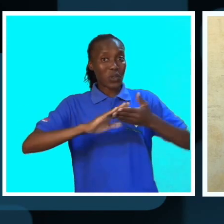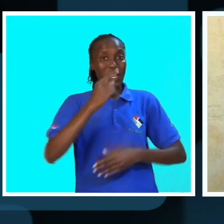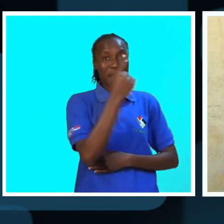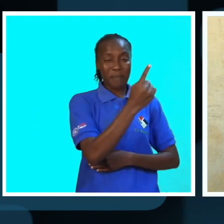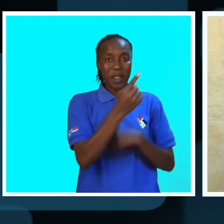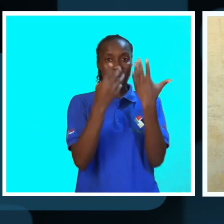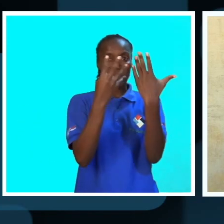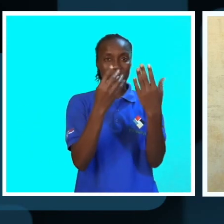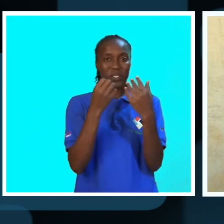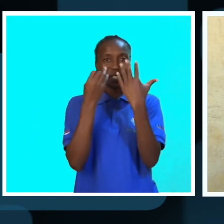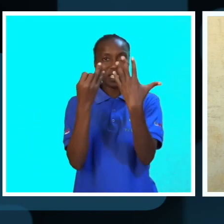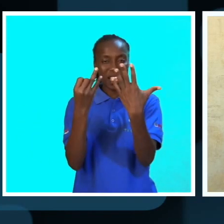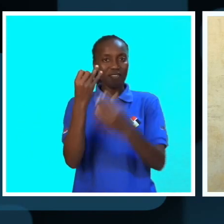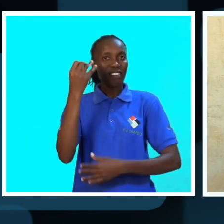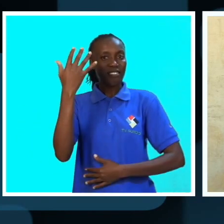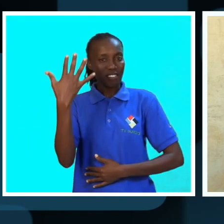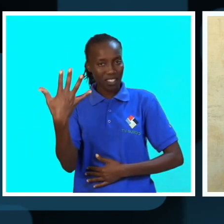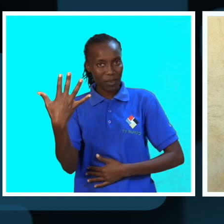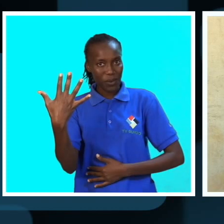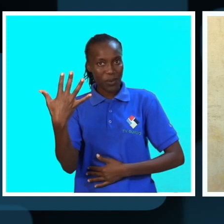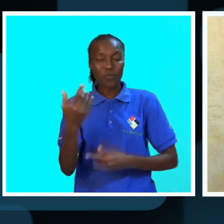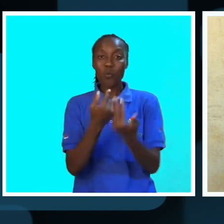professor desde